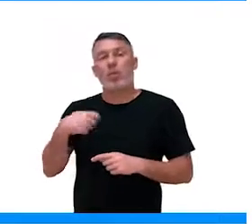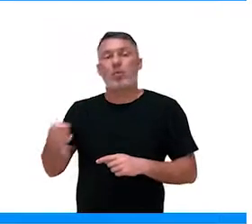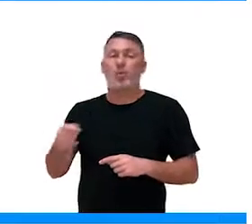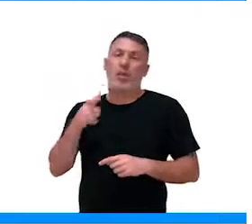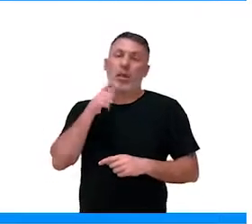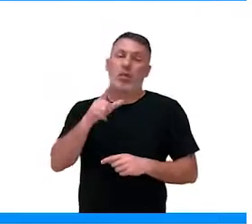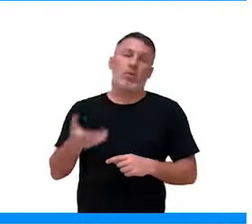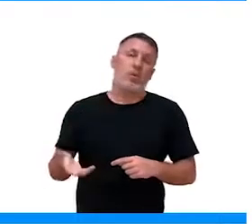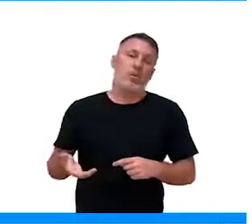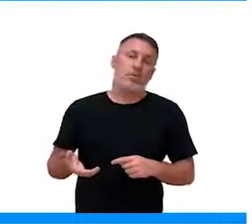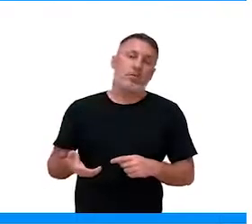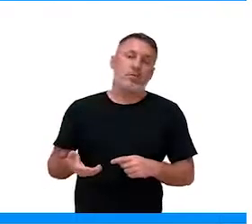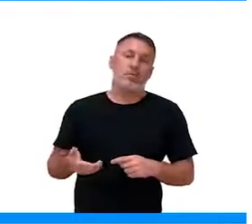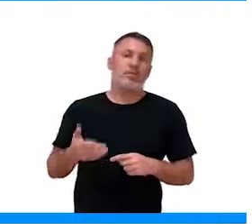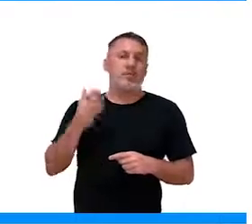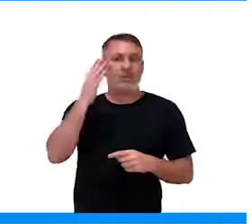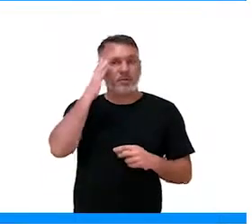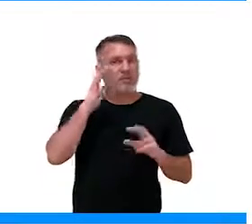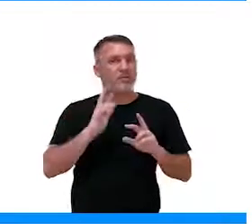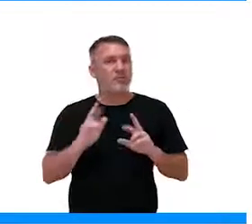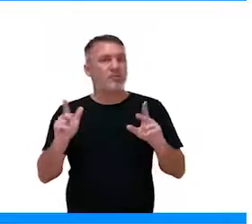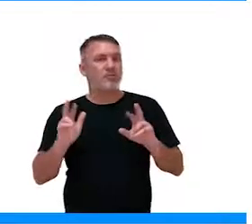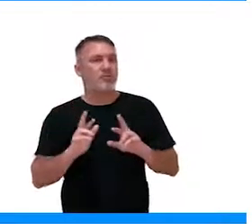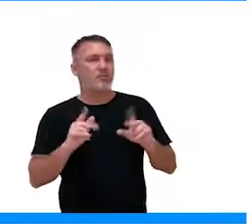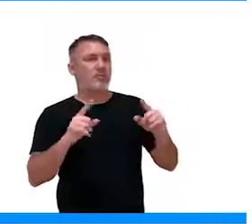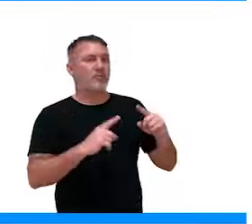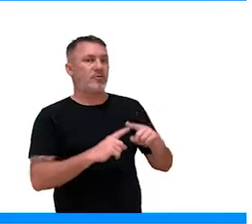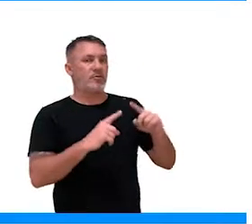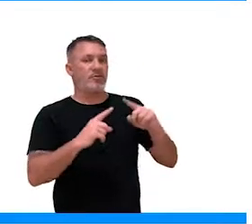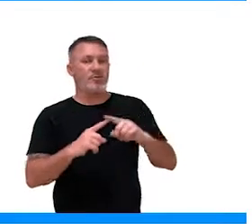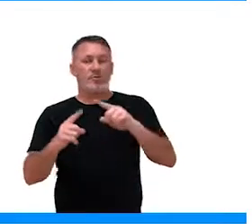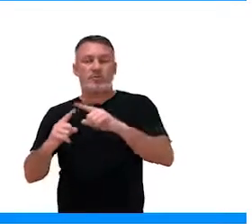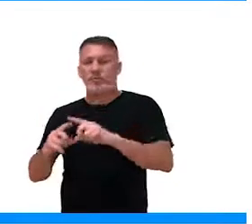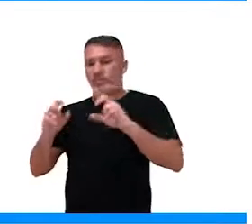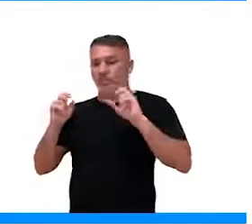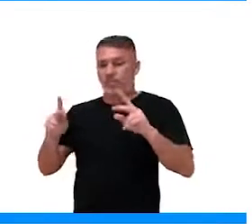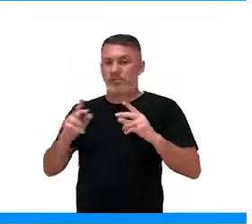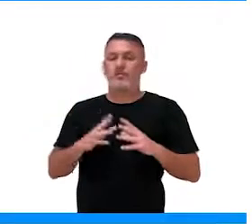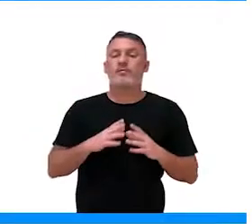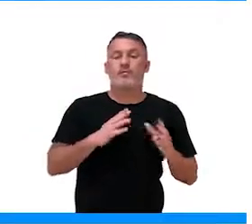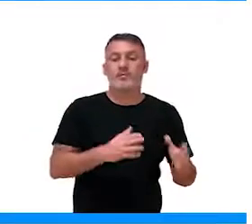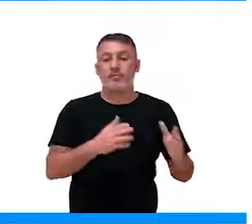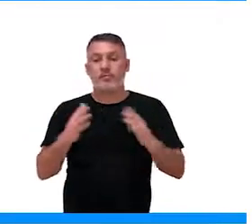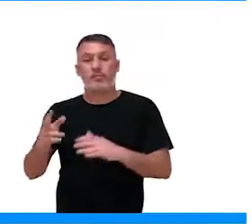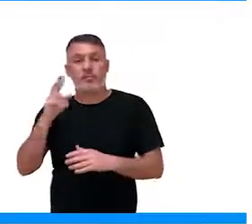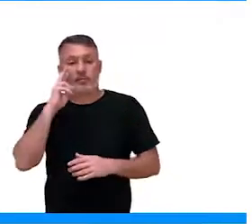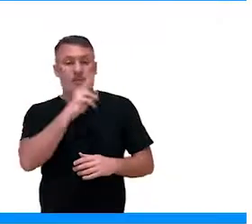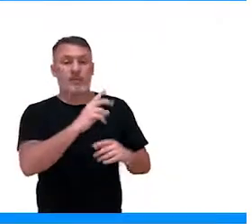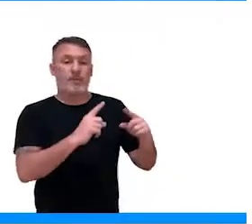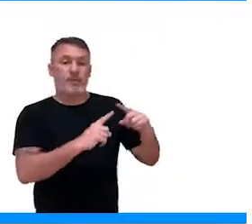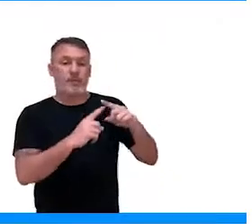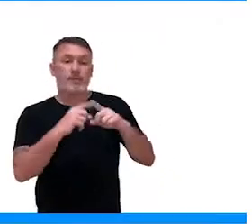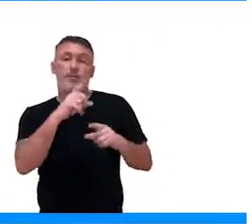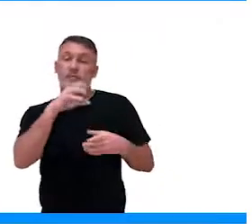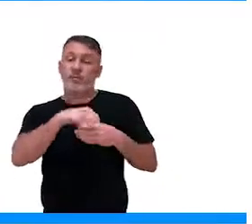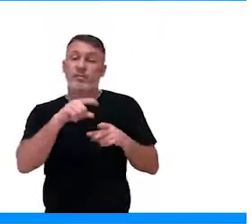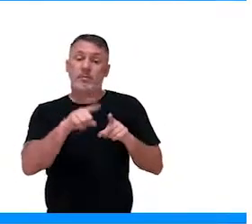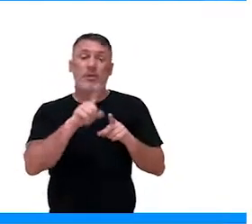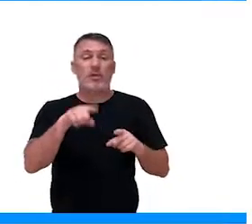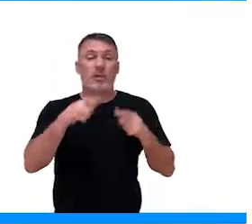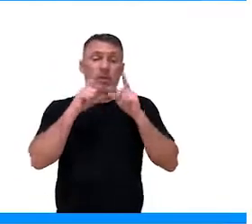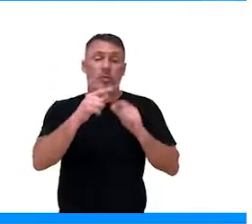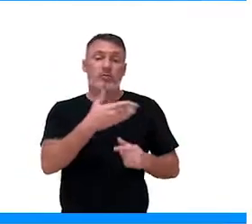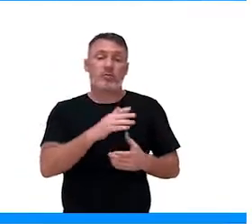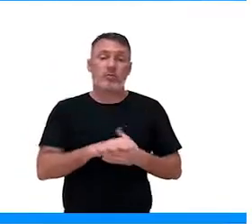inglês, é uma língua, né? Então, a gente tem que saber diferenciar cada coisa, tá? Passando aí, a gente tem também